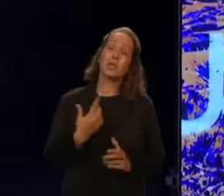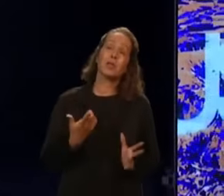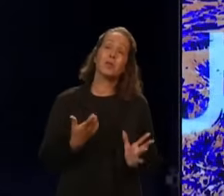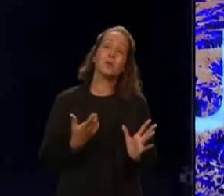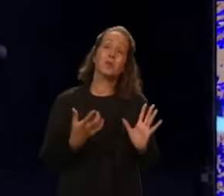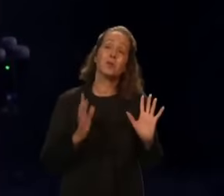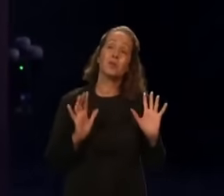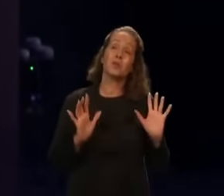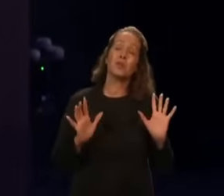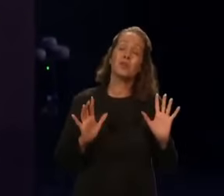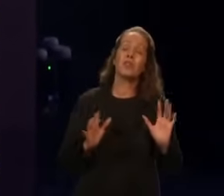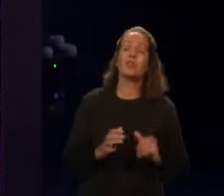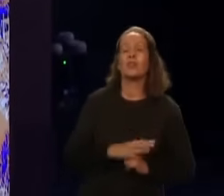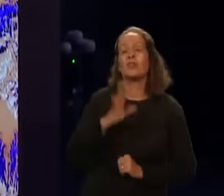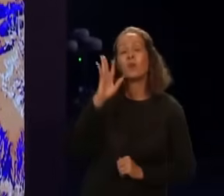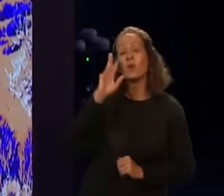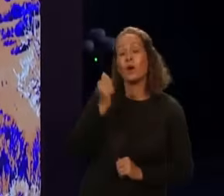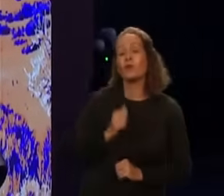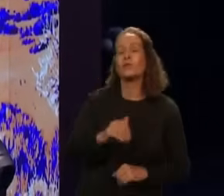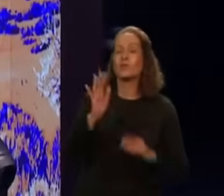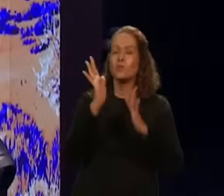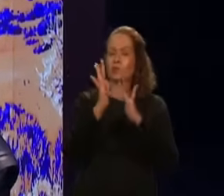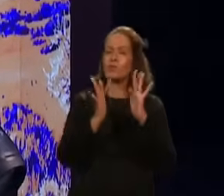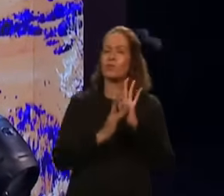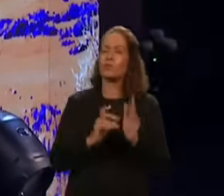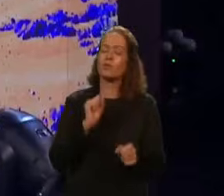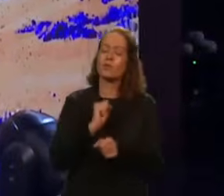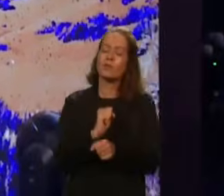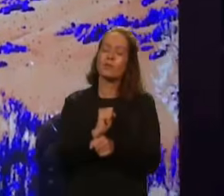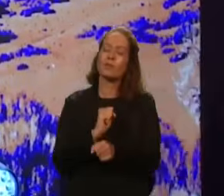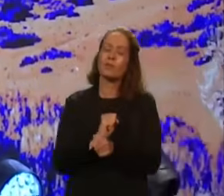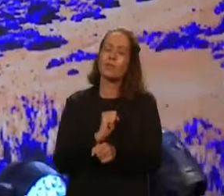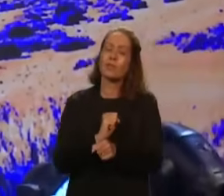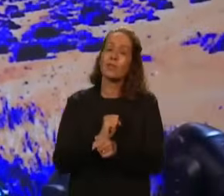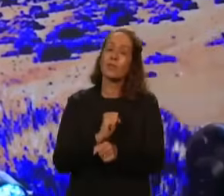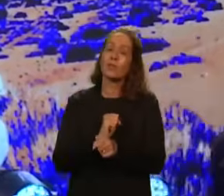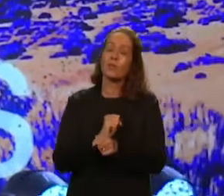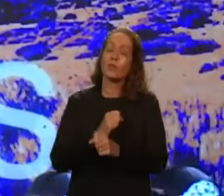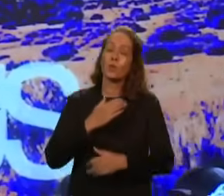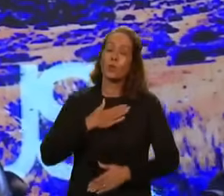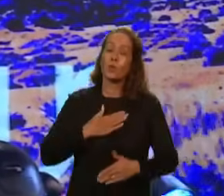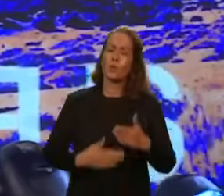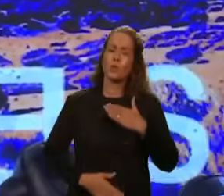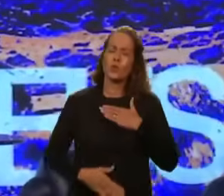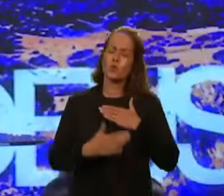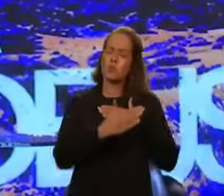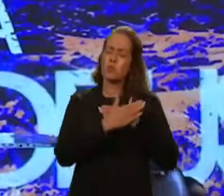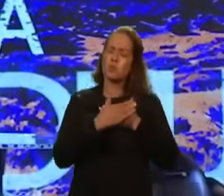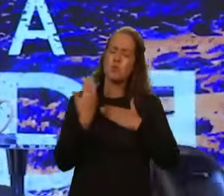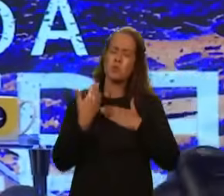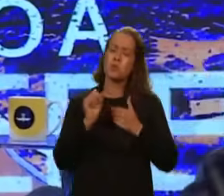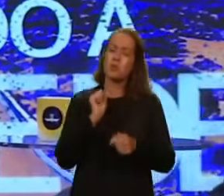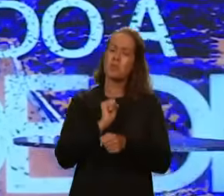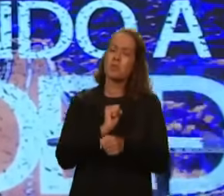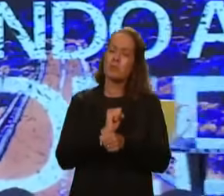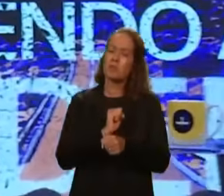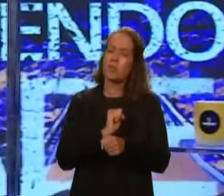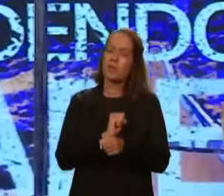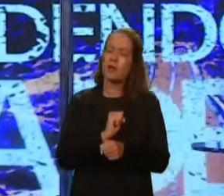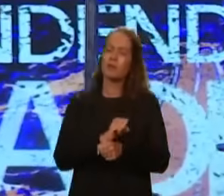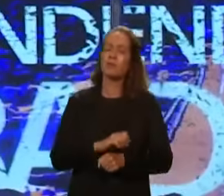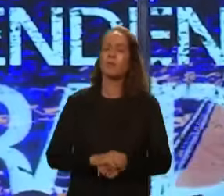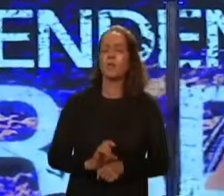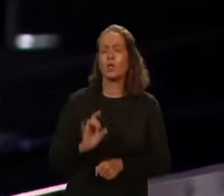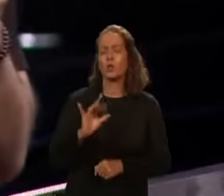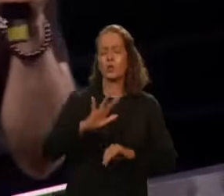fez questão de esperar o cadáver ficar bem defunto mesmo, Porque ele não queria realizar uma cura, ele